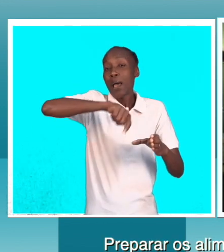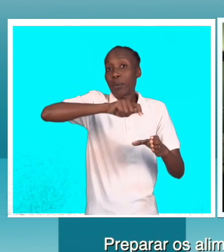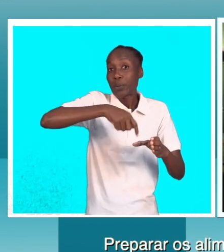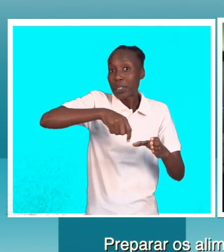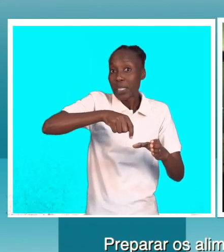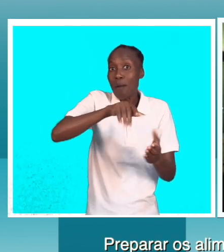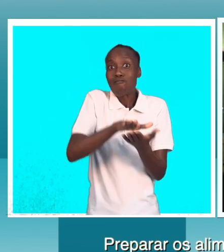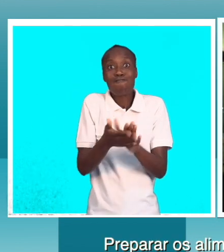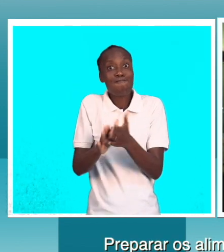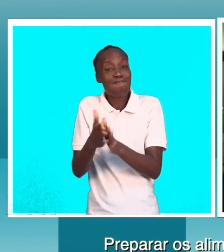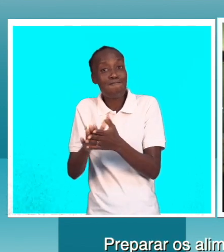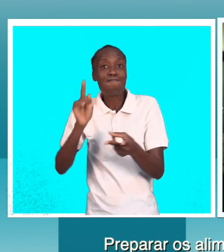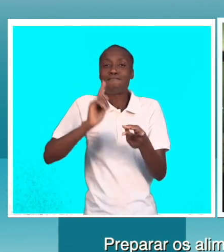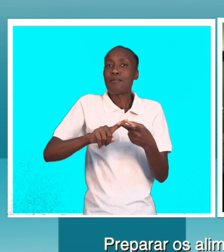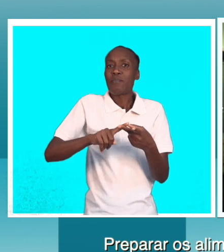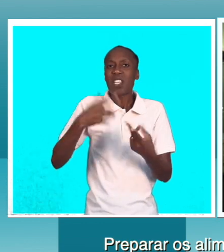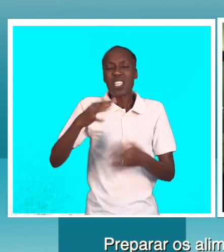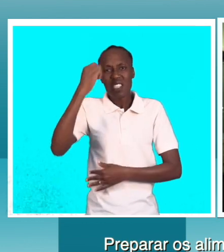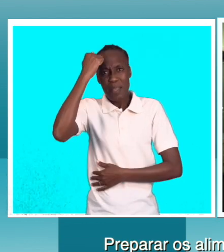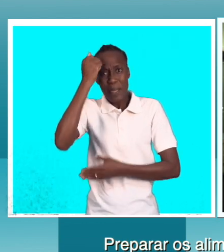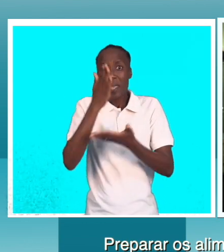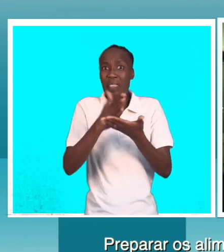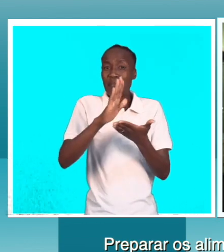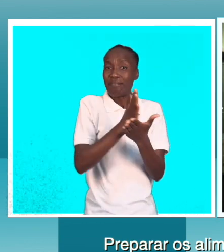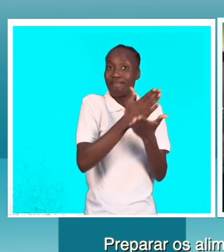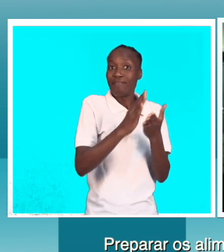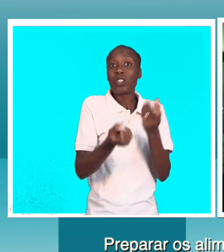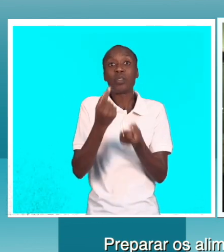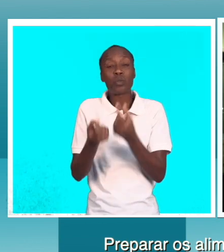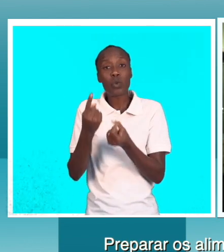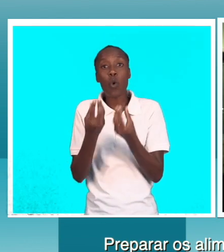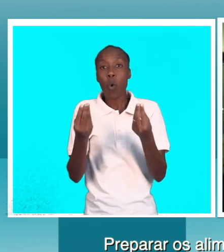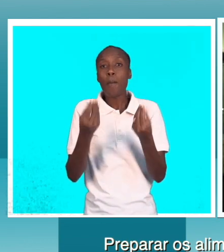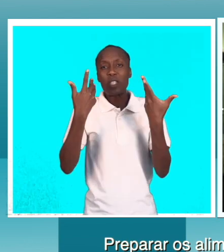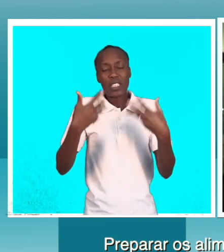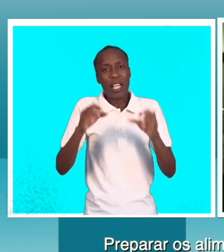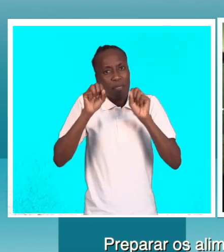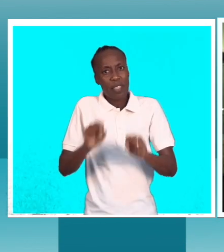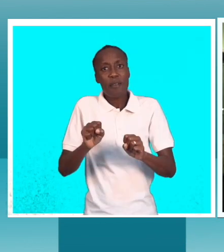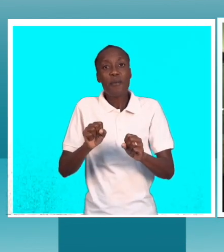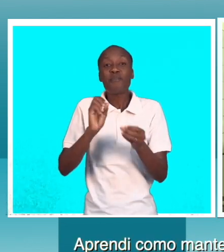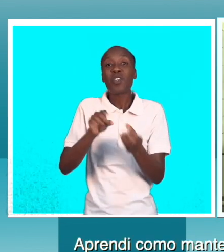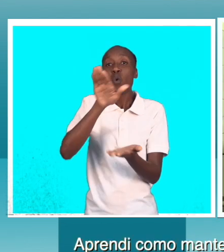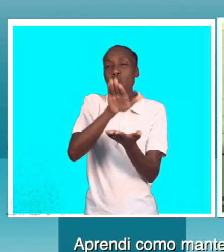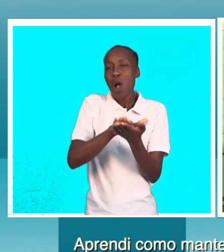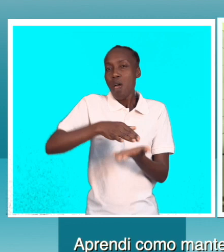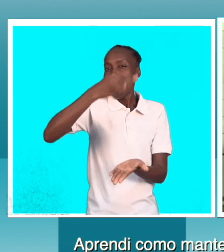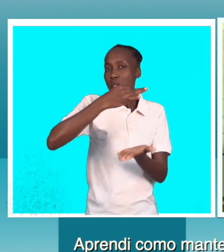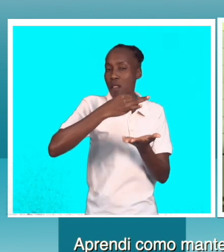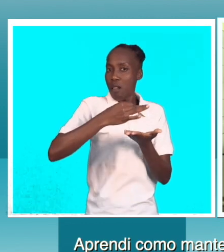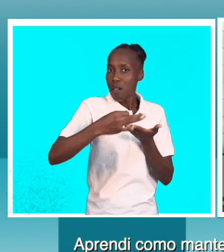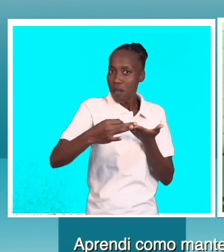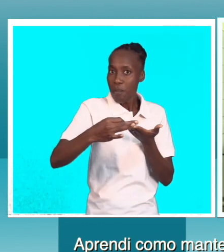Preparar os alimentos e preparar e saber dividir as coisas da maneira como deve ser. Manter o local